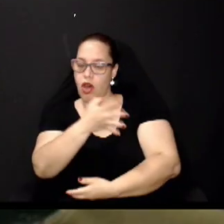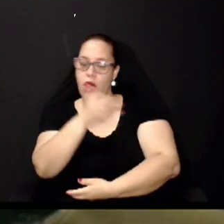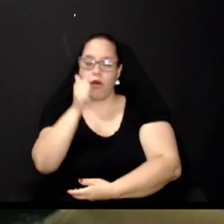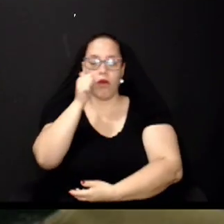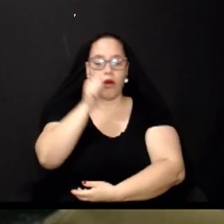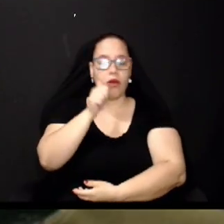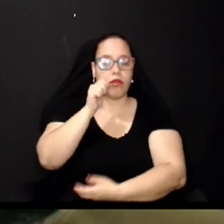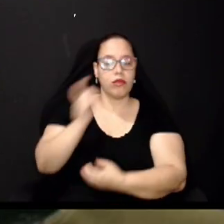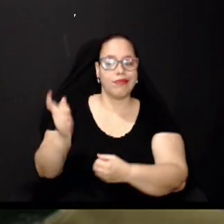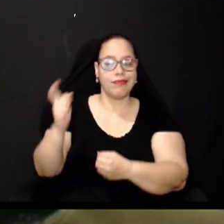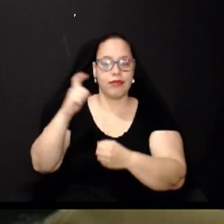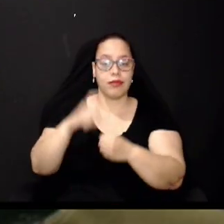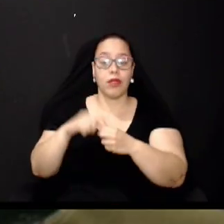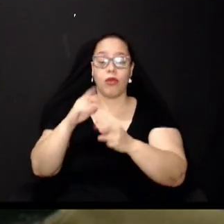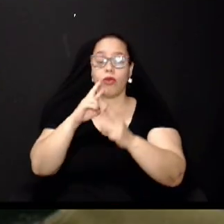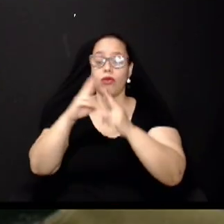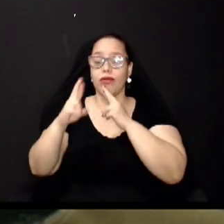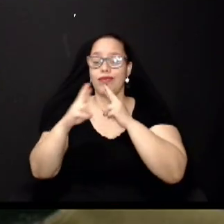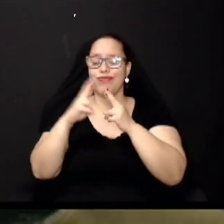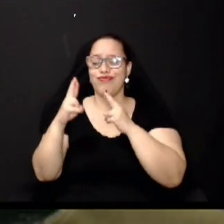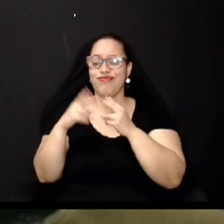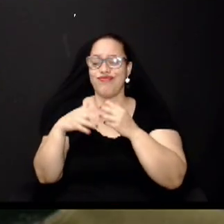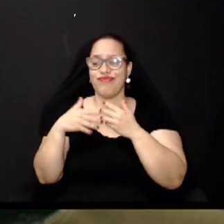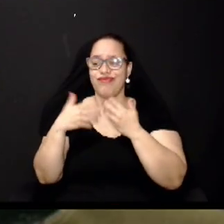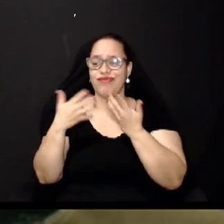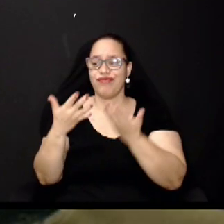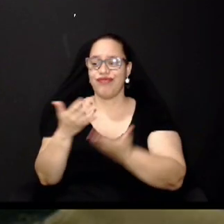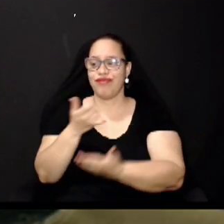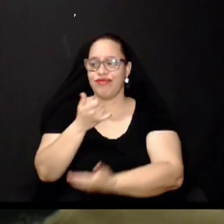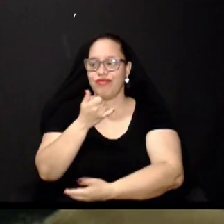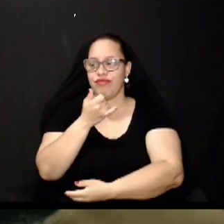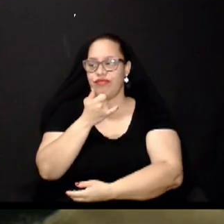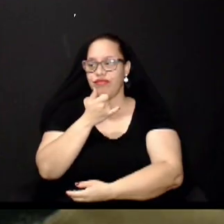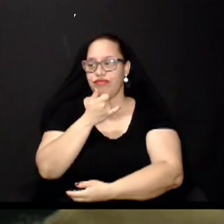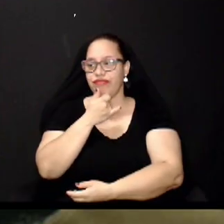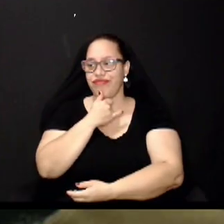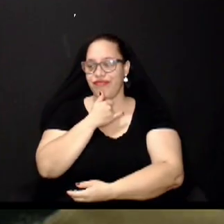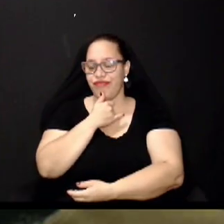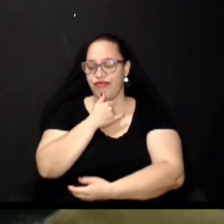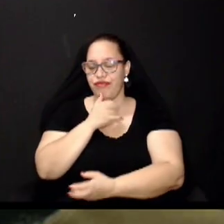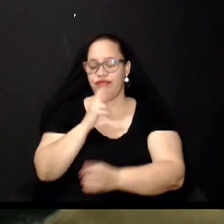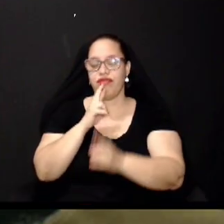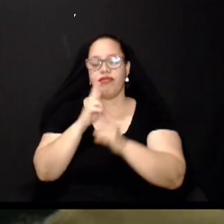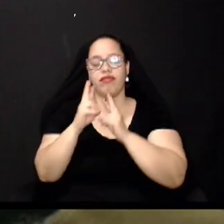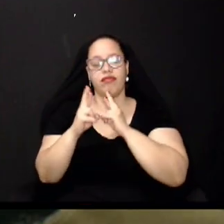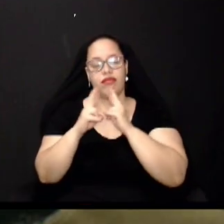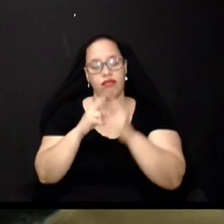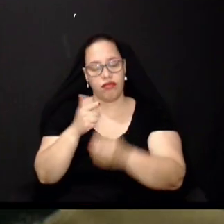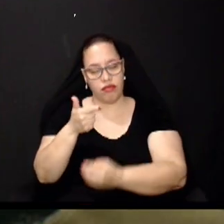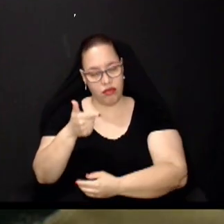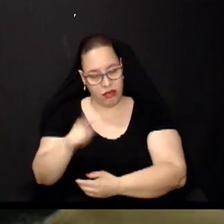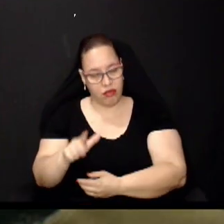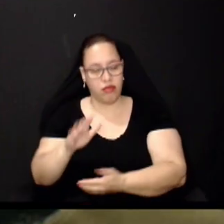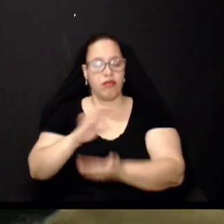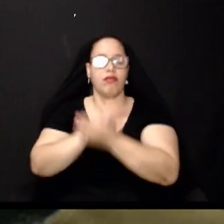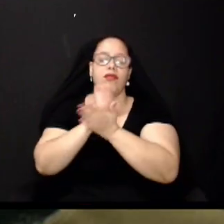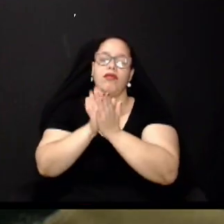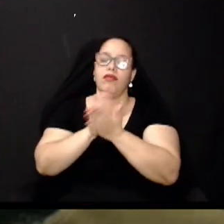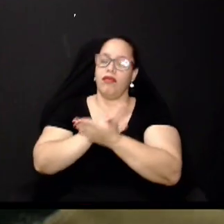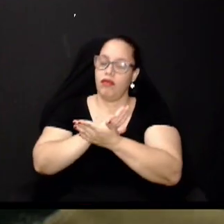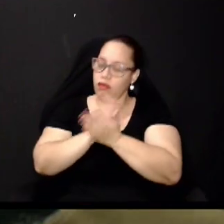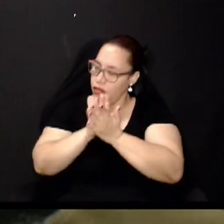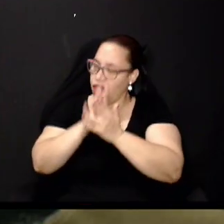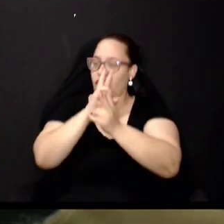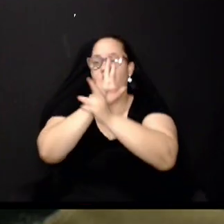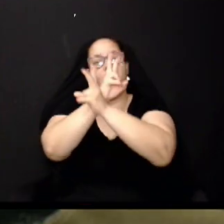a um relacionamento e infelizmente um relacionamento novamente abusivo, tóxico, e